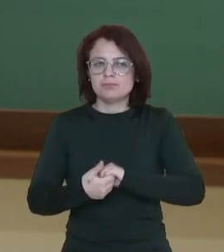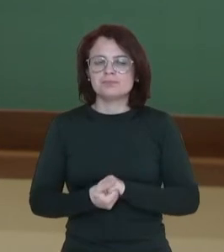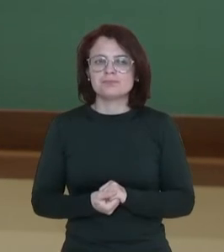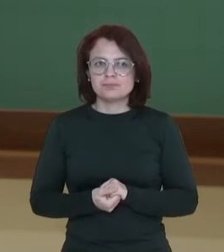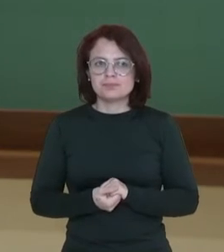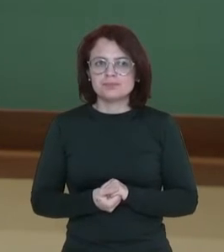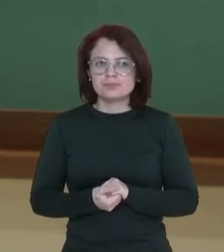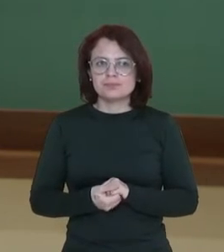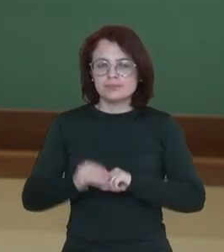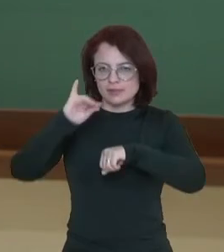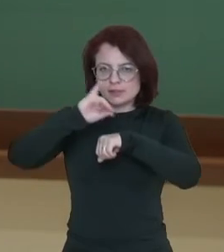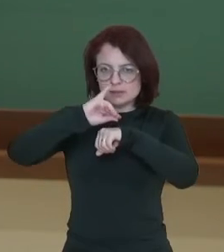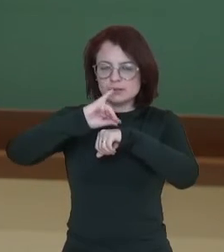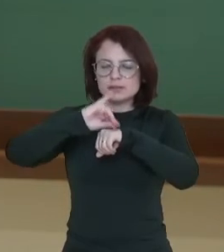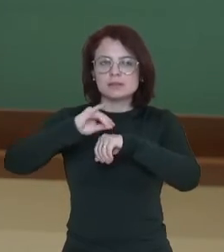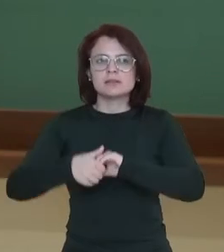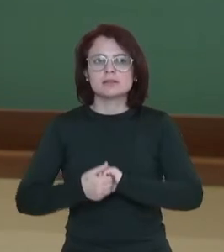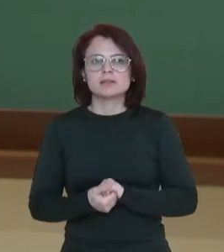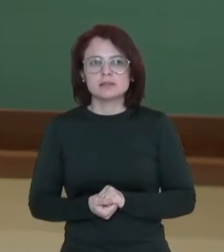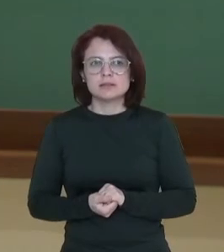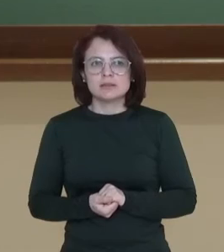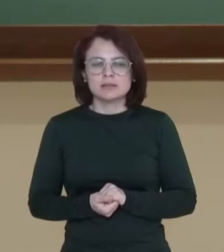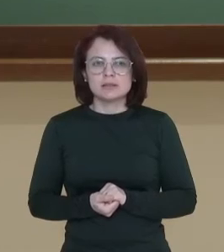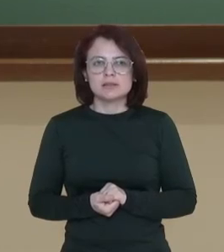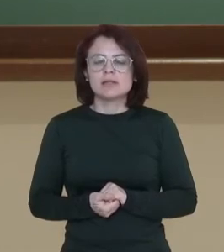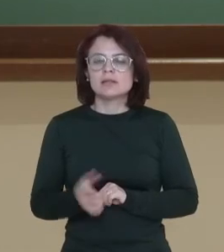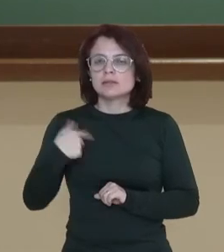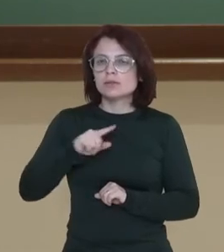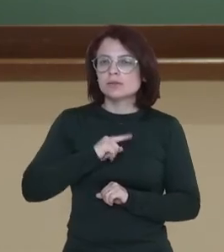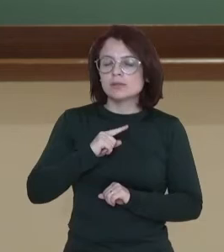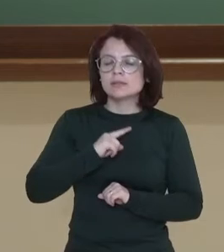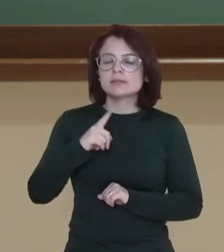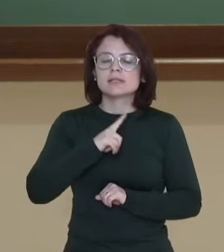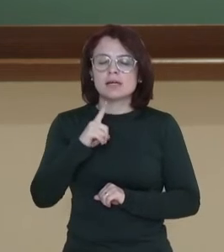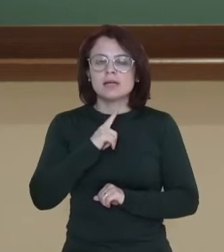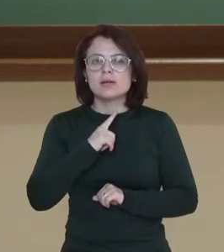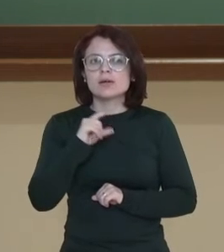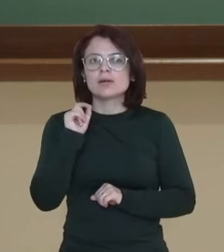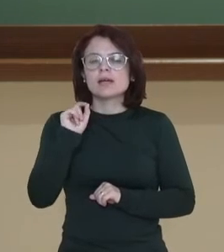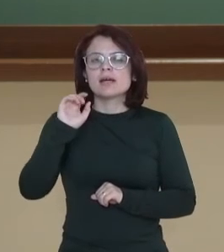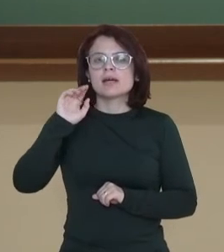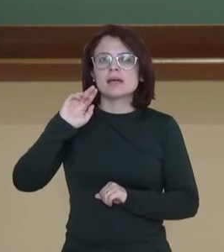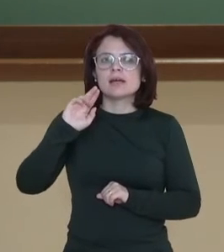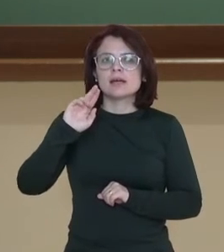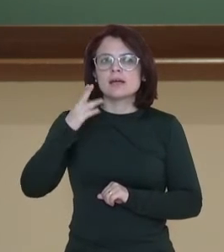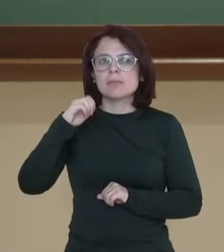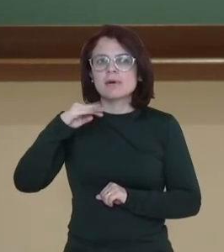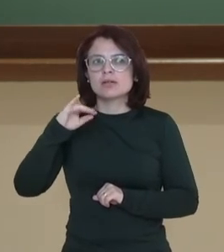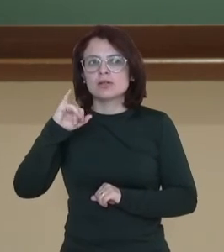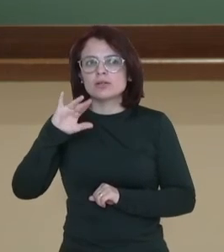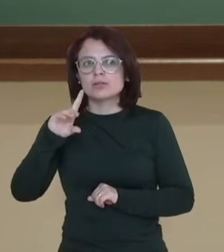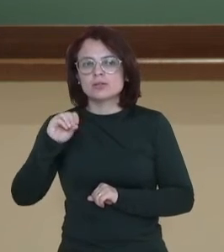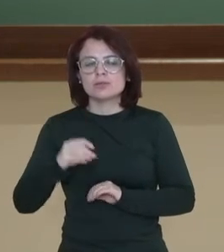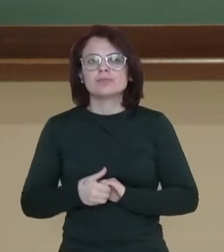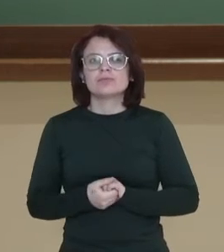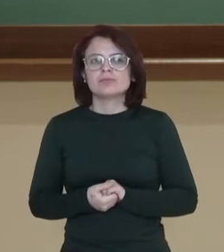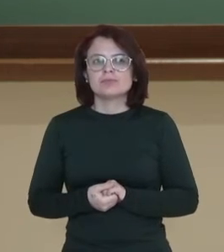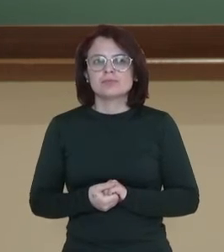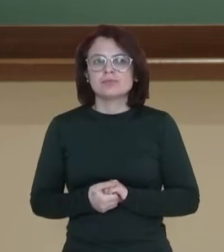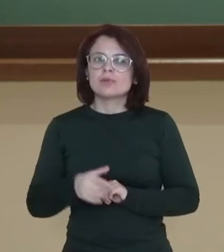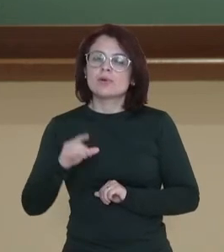endoderme aqui no centro, né, separado, a gente tem os nematódios, tá, aqueles vermes achatados,